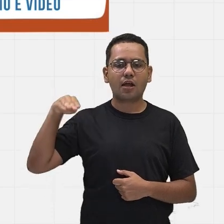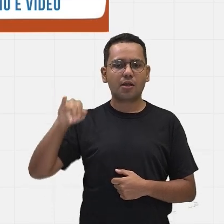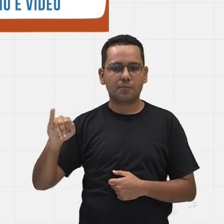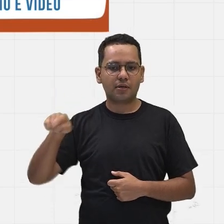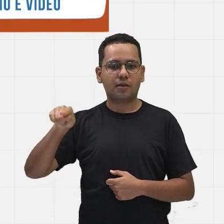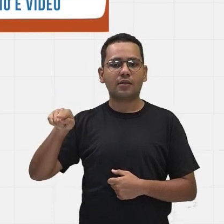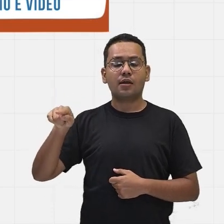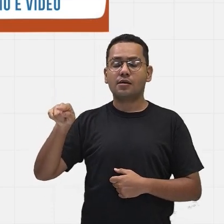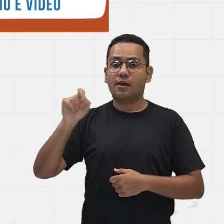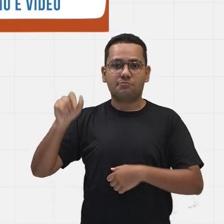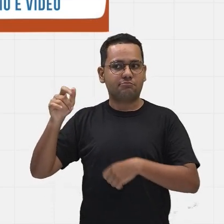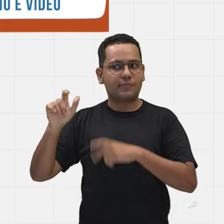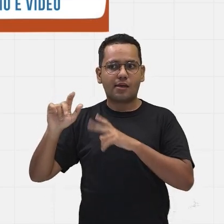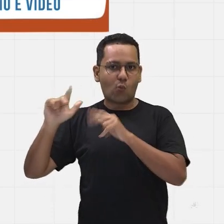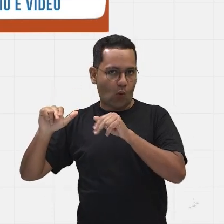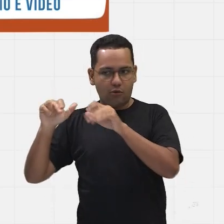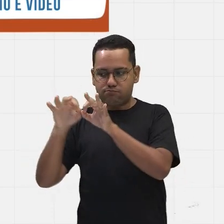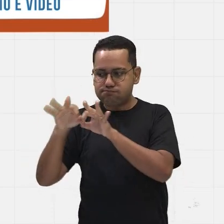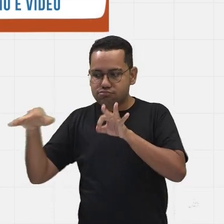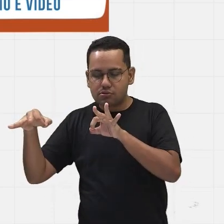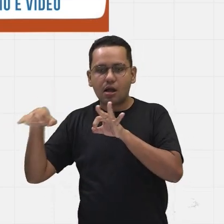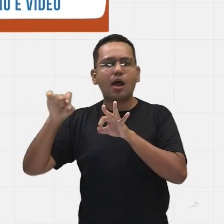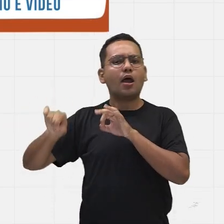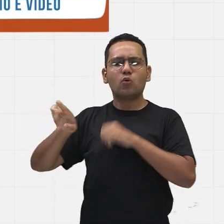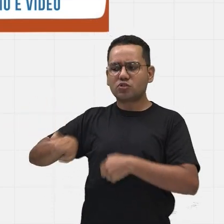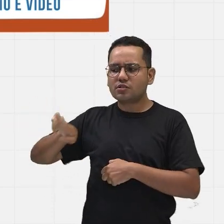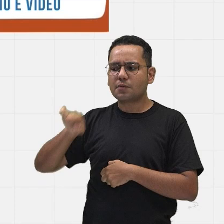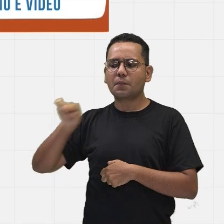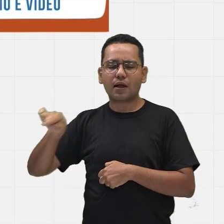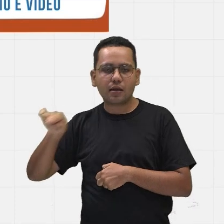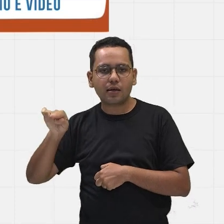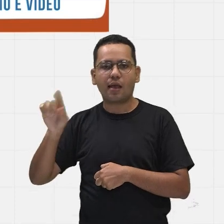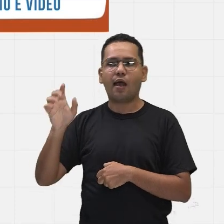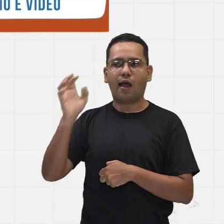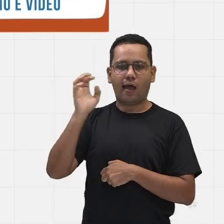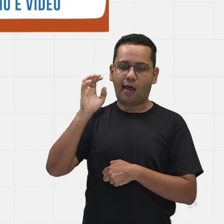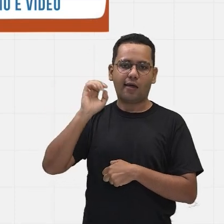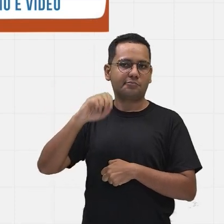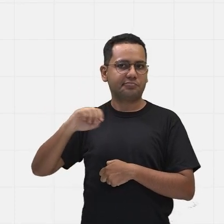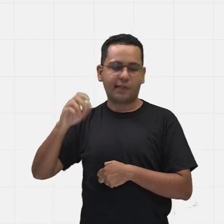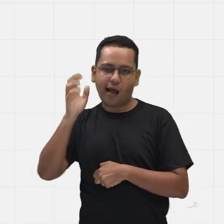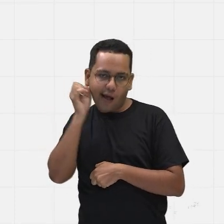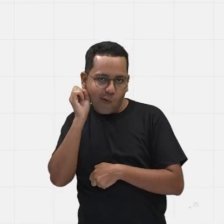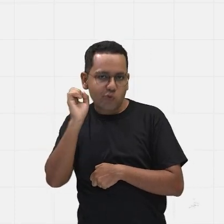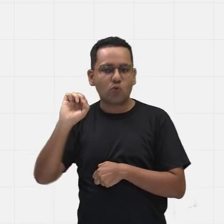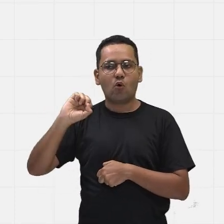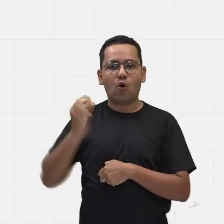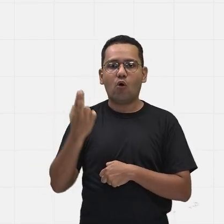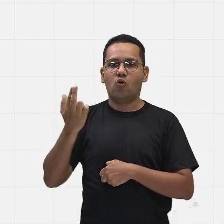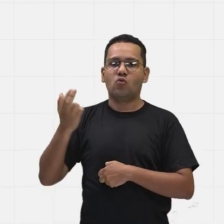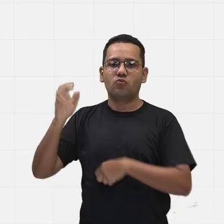iguais, utilizado para áudio e vídeo. Seguinte.